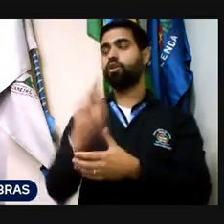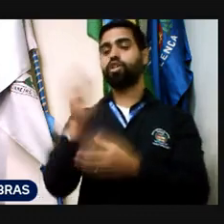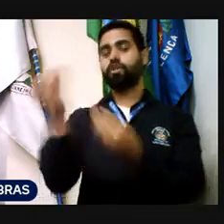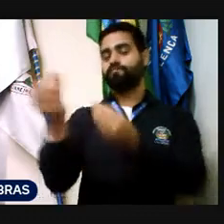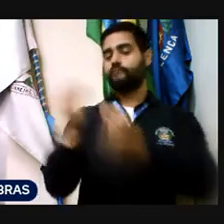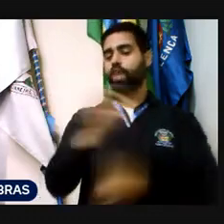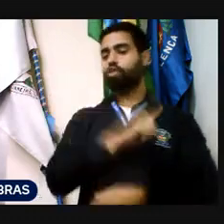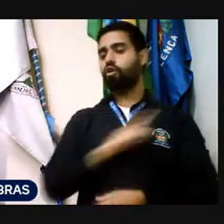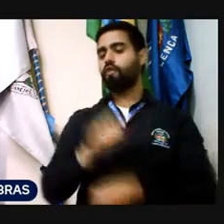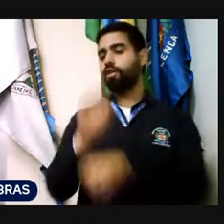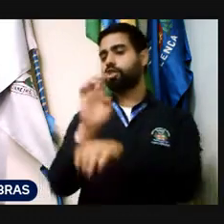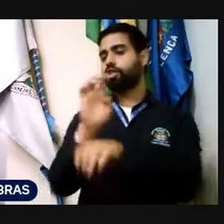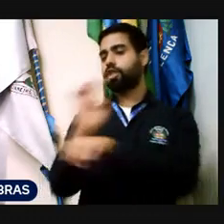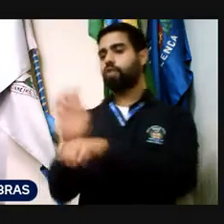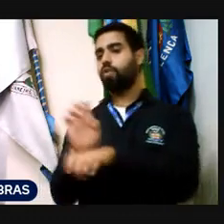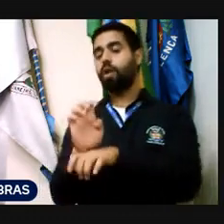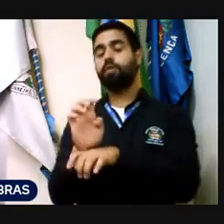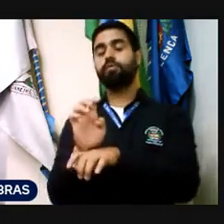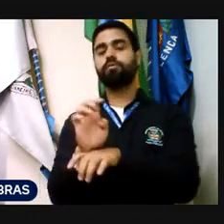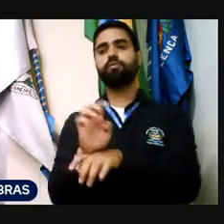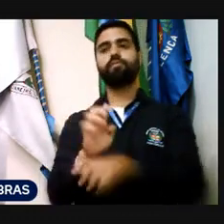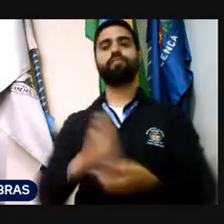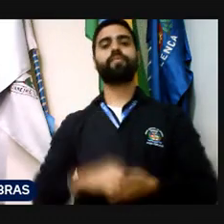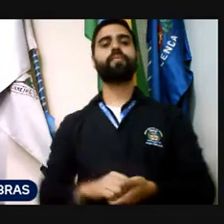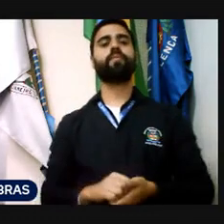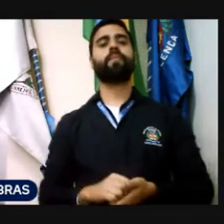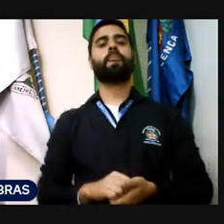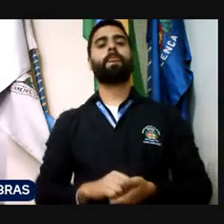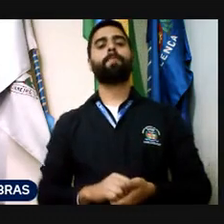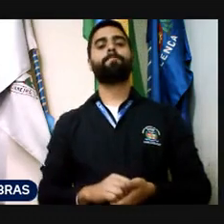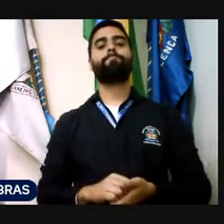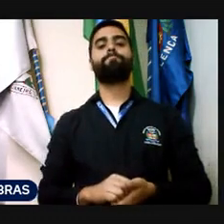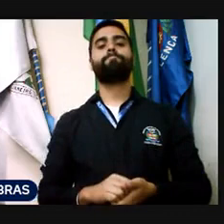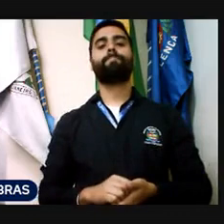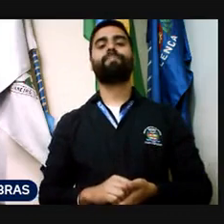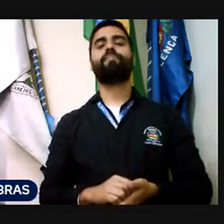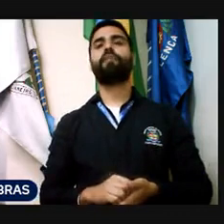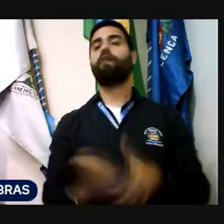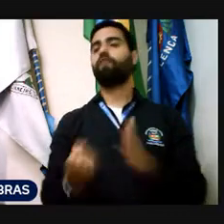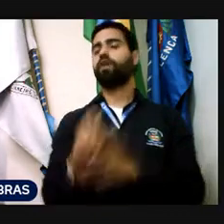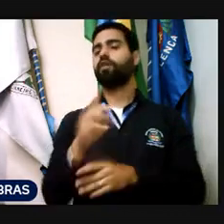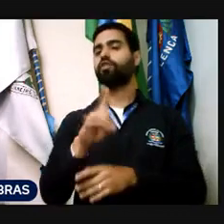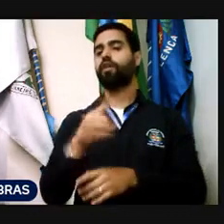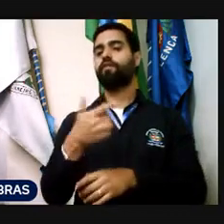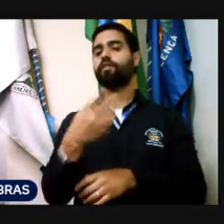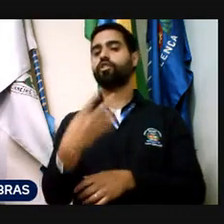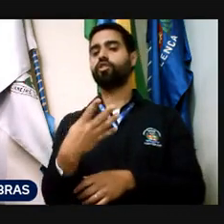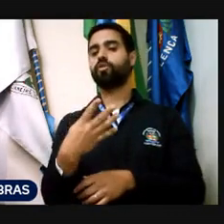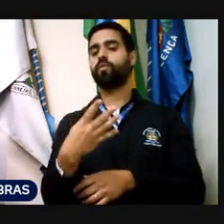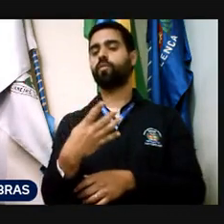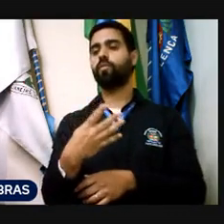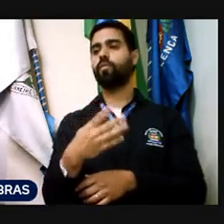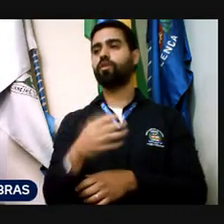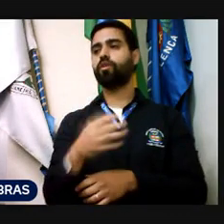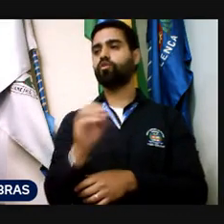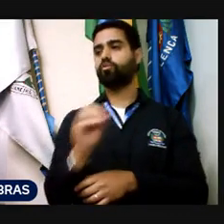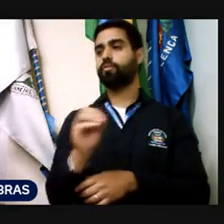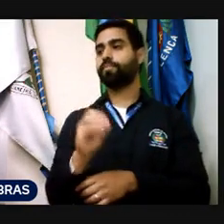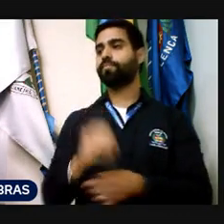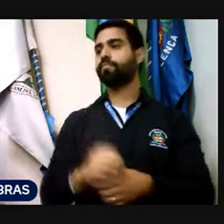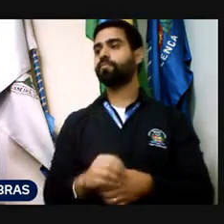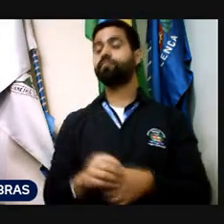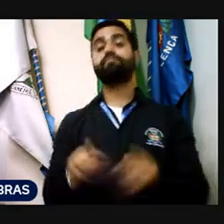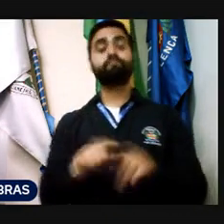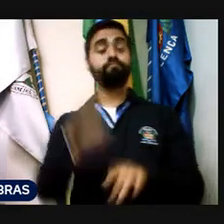estadual, conforme preconiza a resolução 6.920, de 24 de outubro de 2019. Neste contexto, em virtude